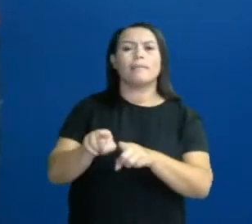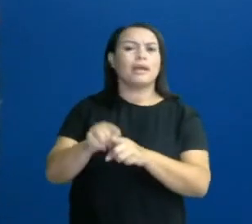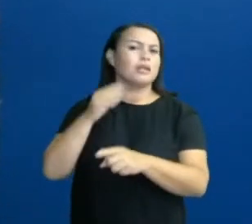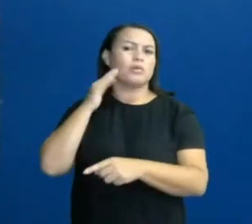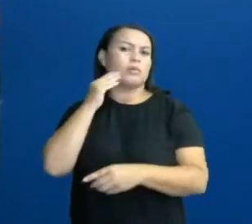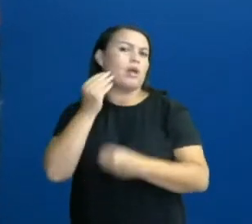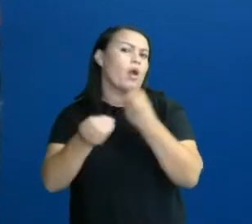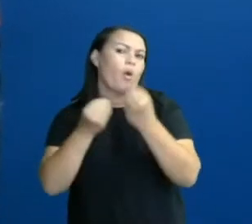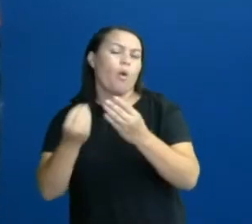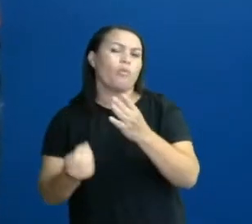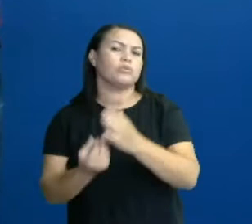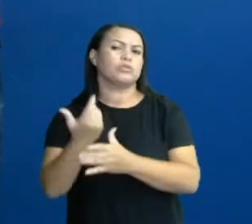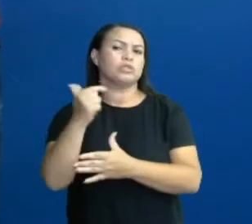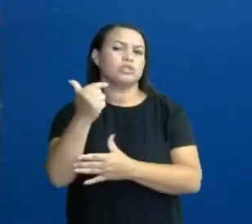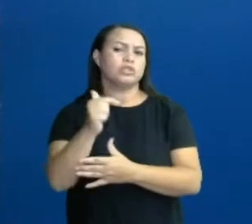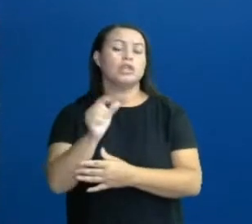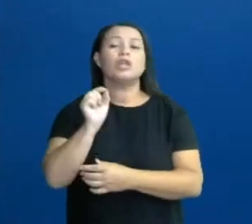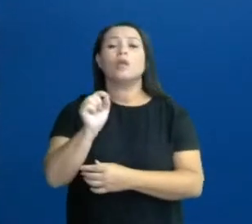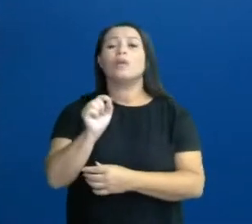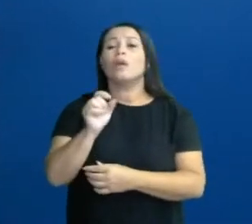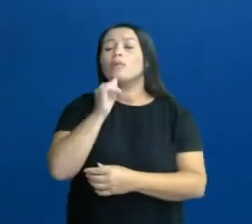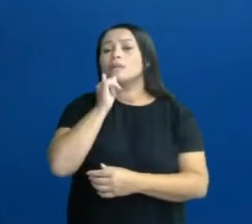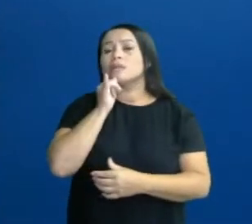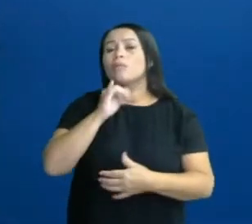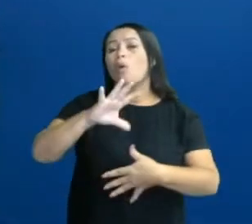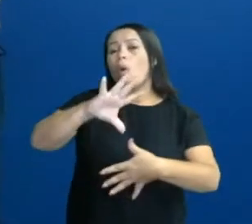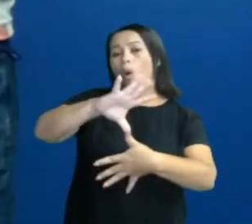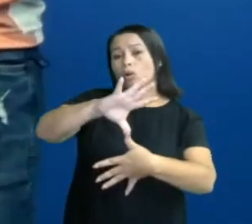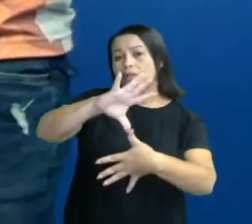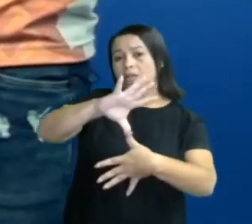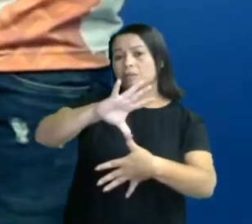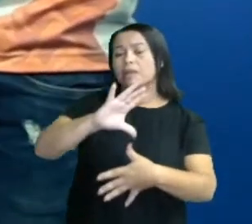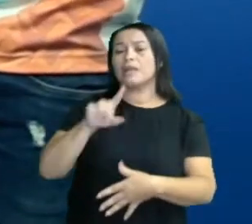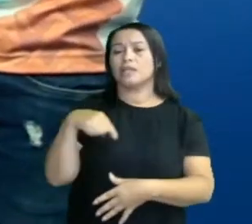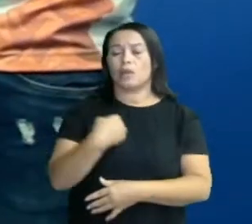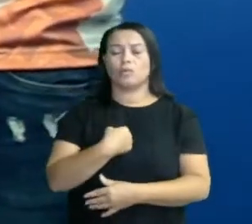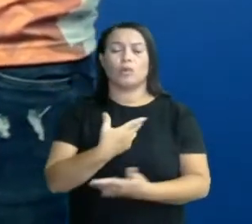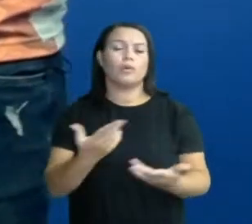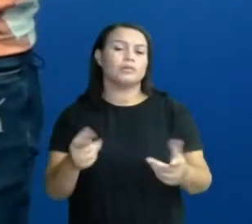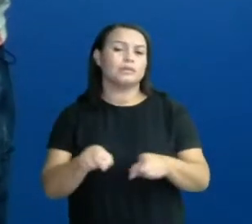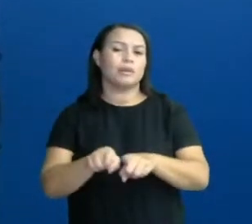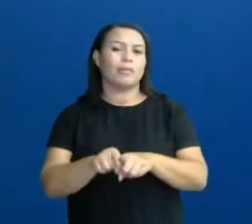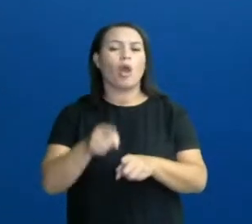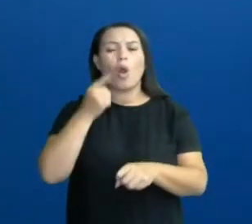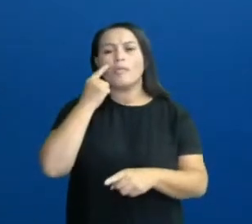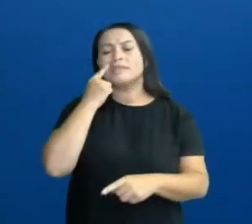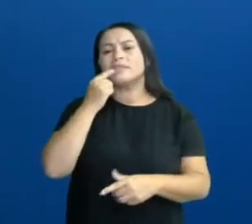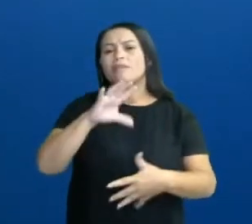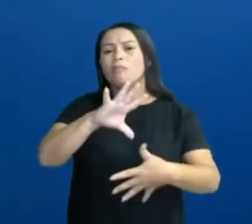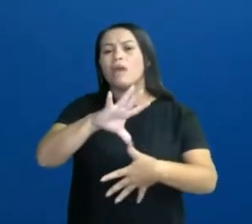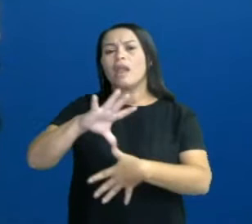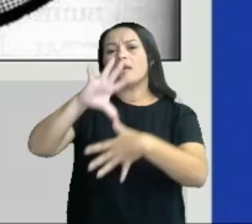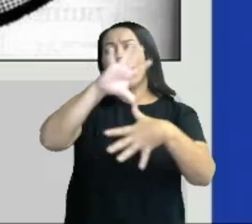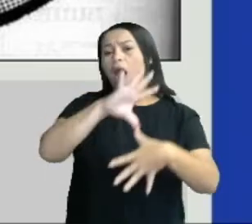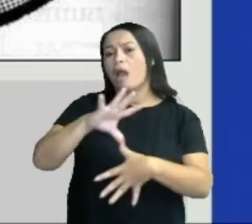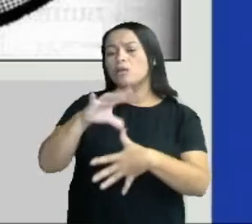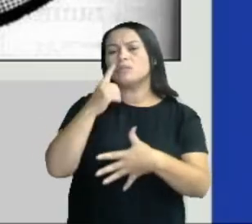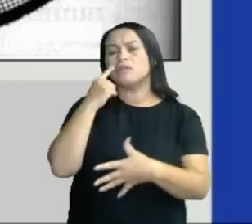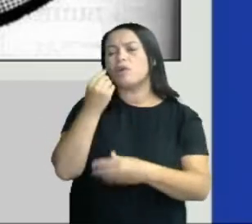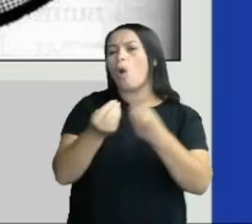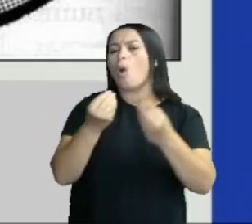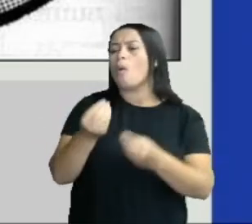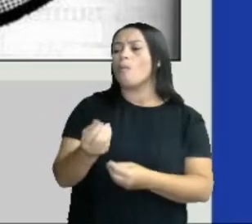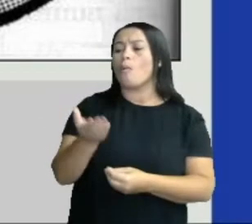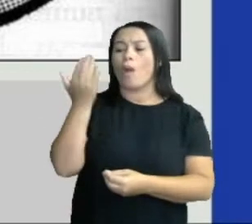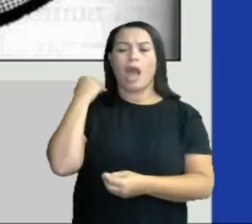existia ainda, como no caso do continente americano, né, que é o nosso caso, ok? Então, dá uma olhada, né, como é que era